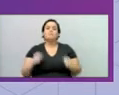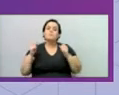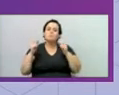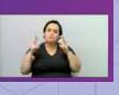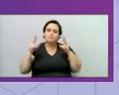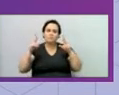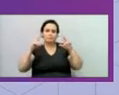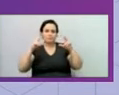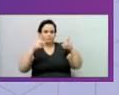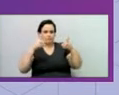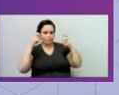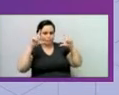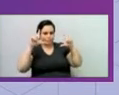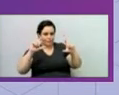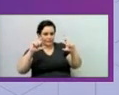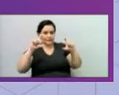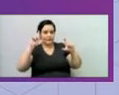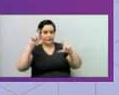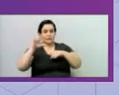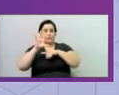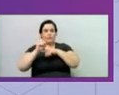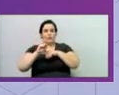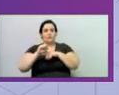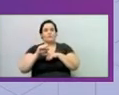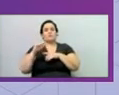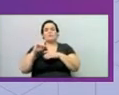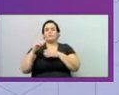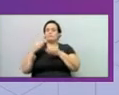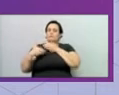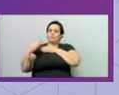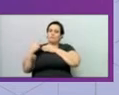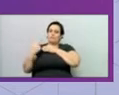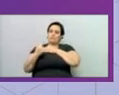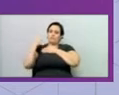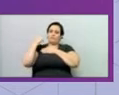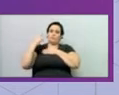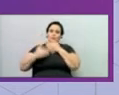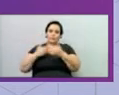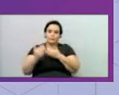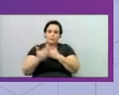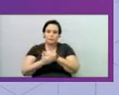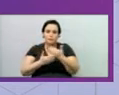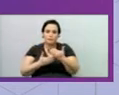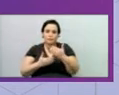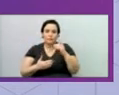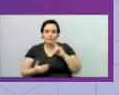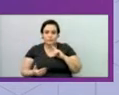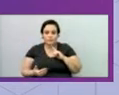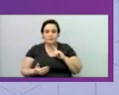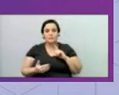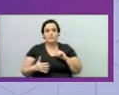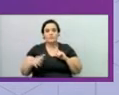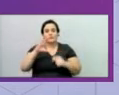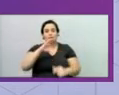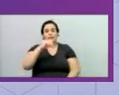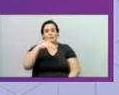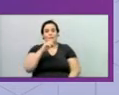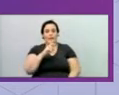então nesse ir um pouquinho para trás no processo de começar a construir câmeras obscuras até um certo momento